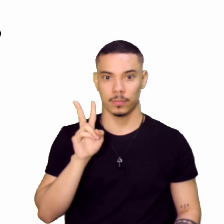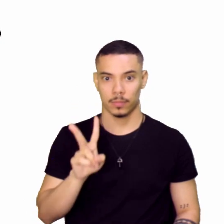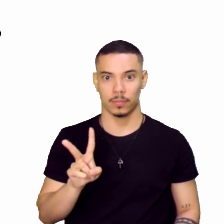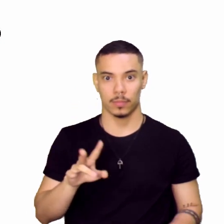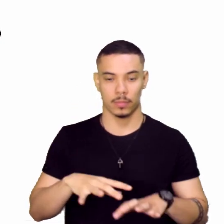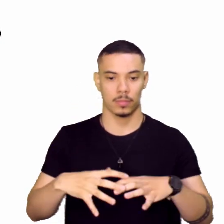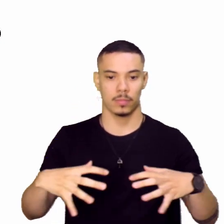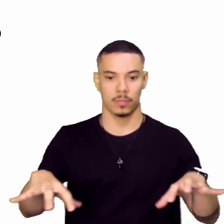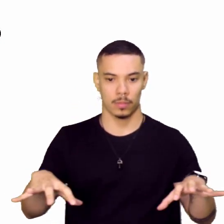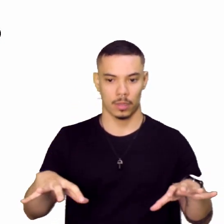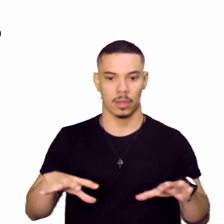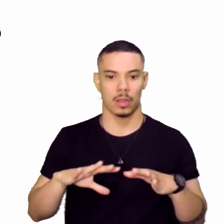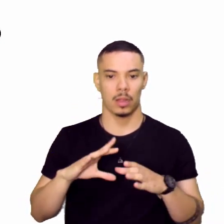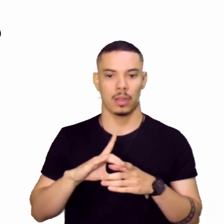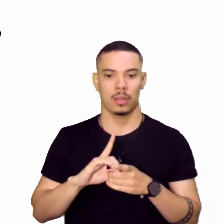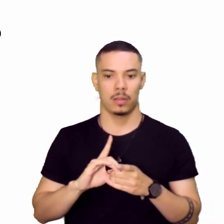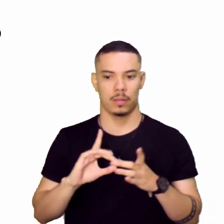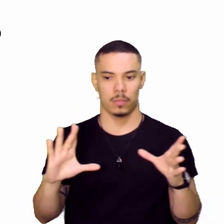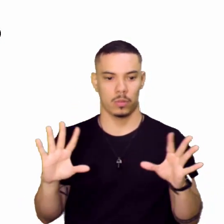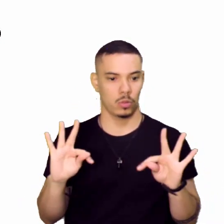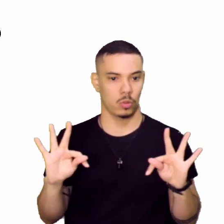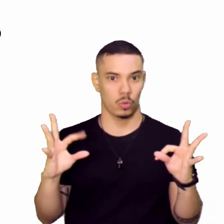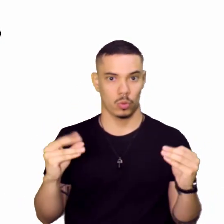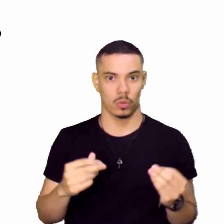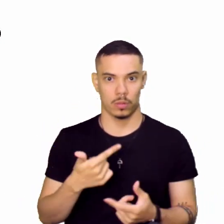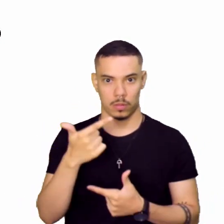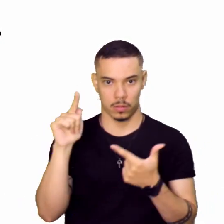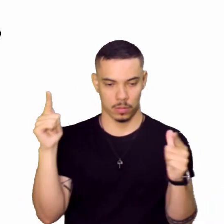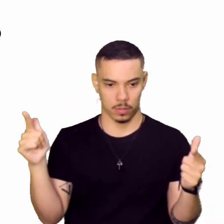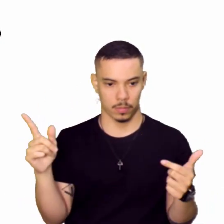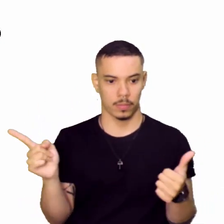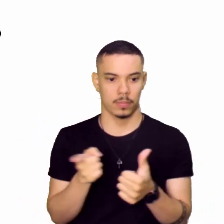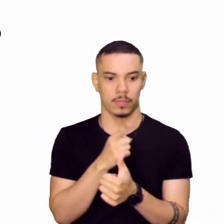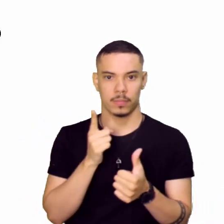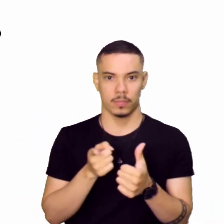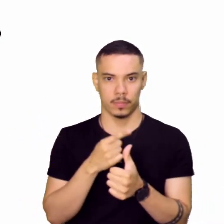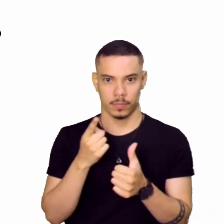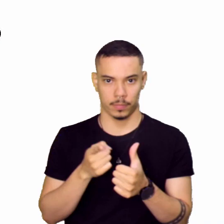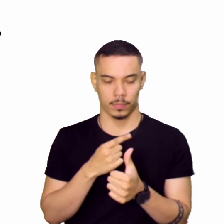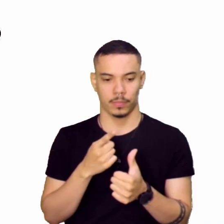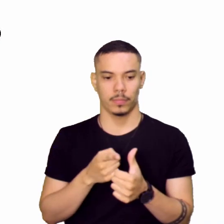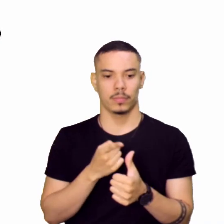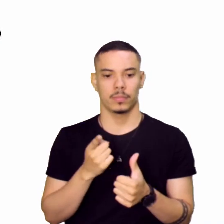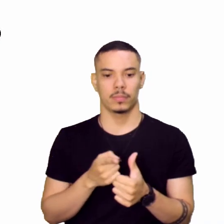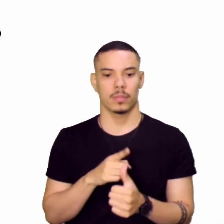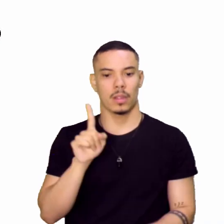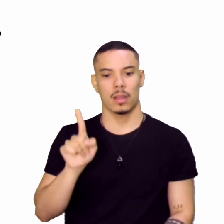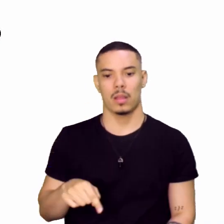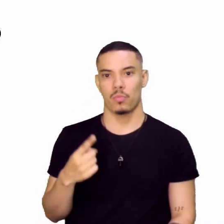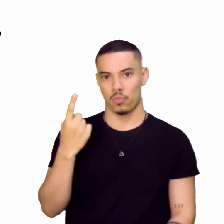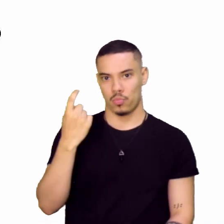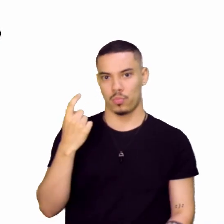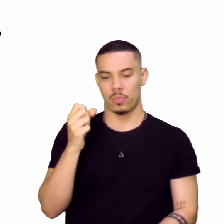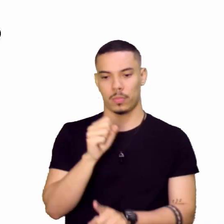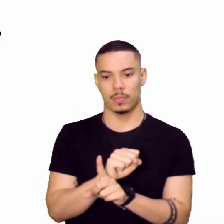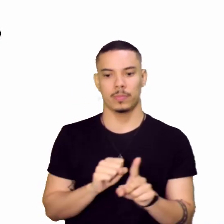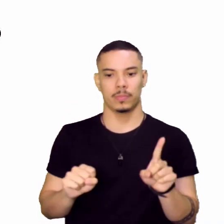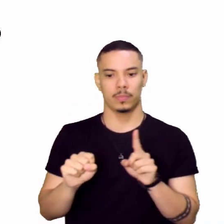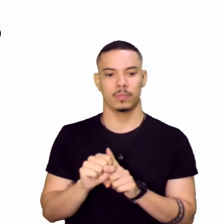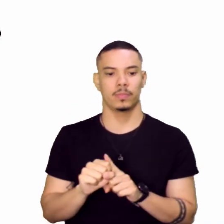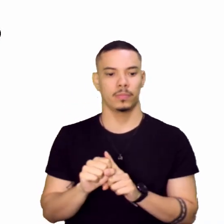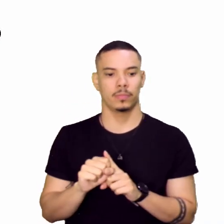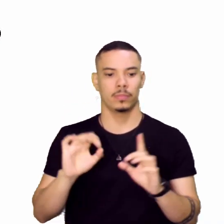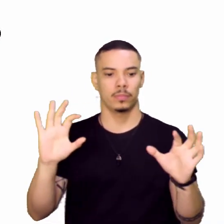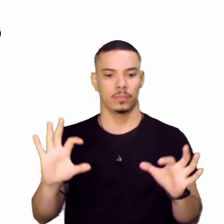distinguem-se né a democracia e todas as outras primeira ela é a única sociedade que o único